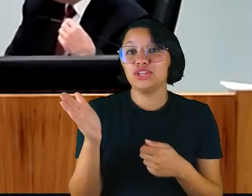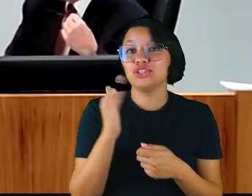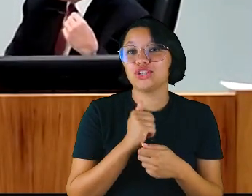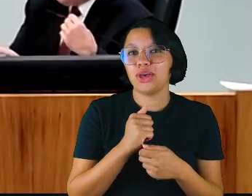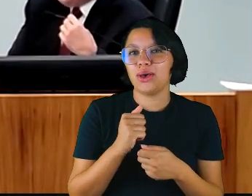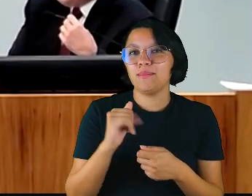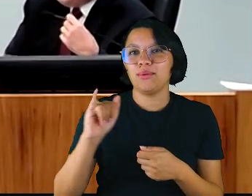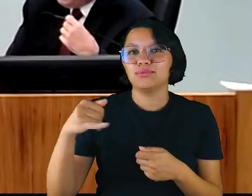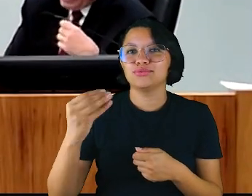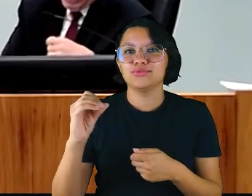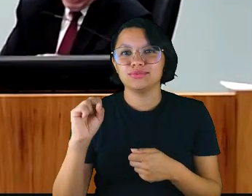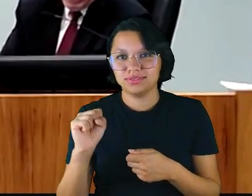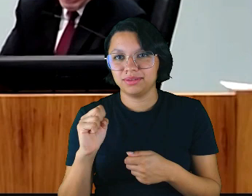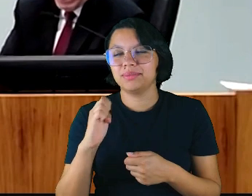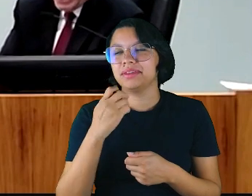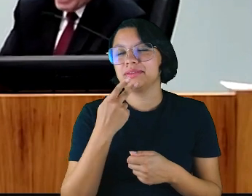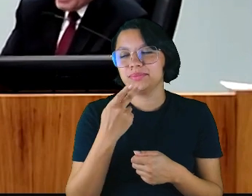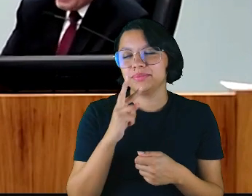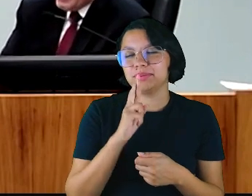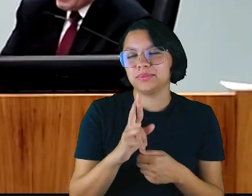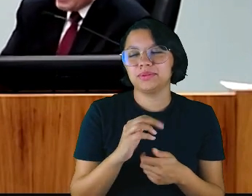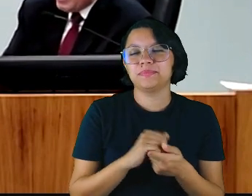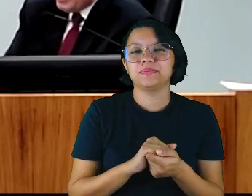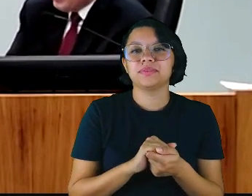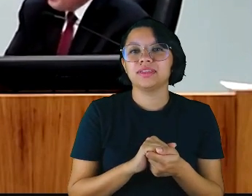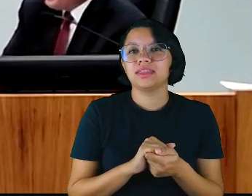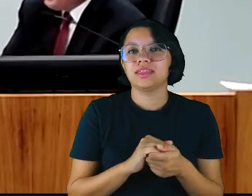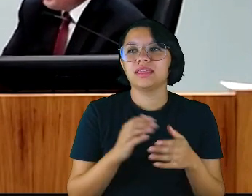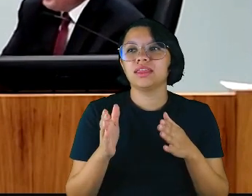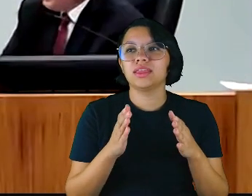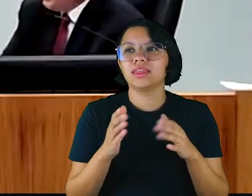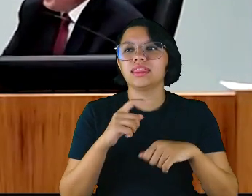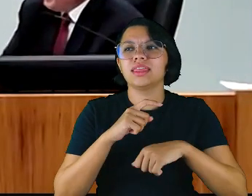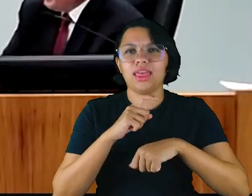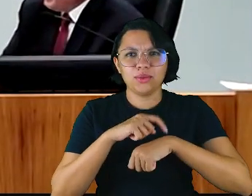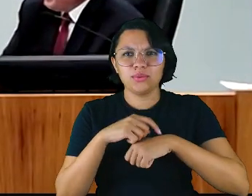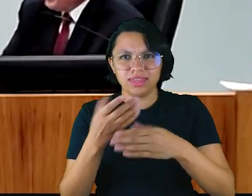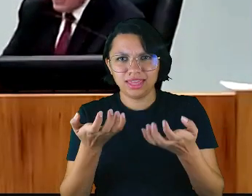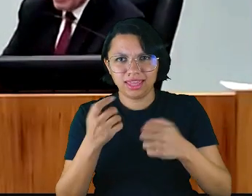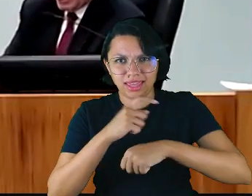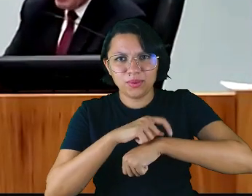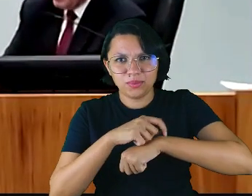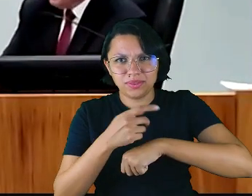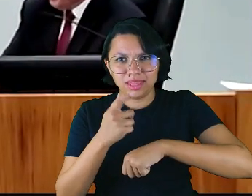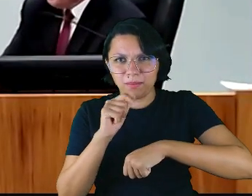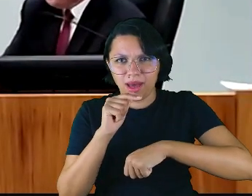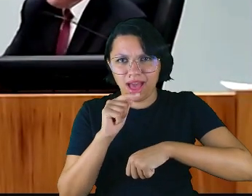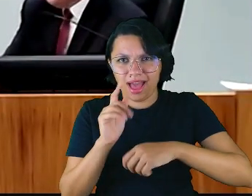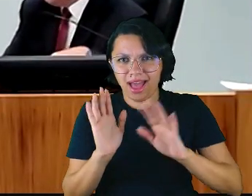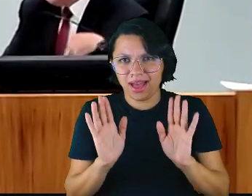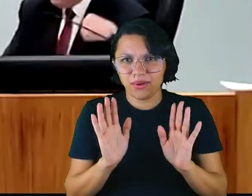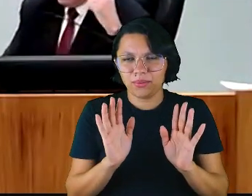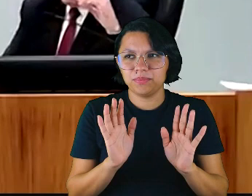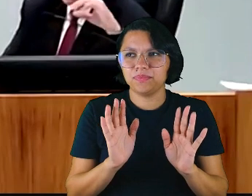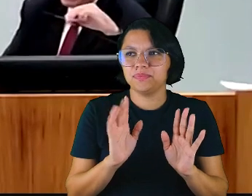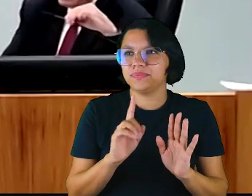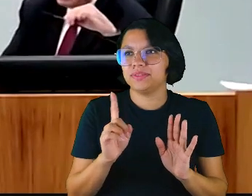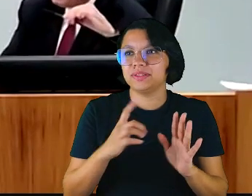Carlos para Muito responder. obrigado. Não, então eu vou Quer ter. um tempo para beber uma aguinha? Não, já tá tomando aqui